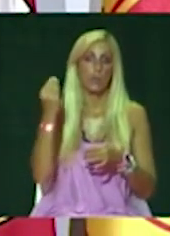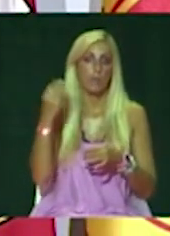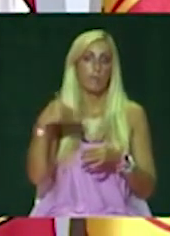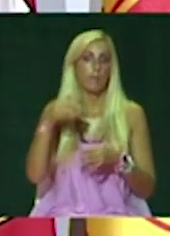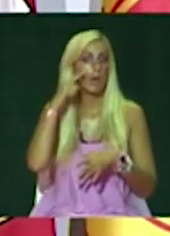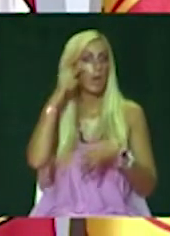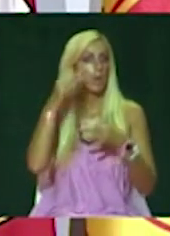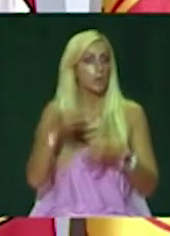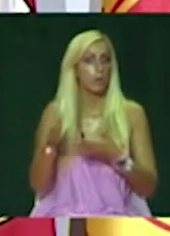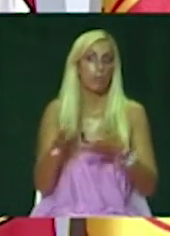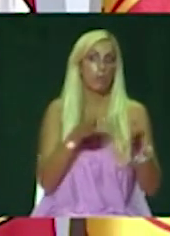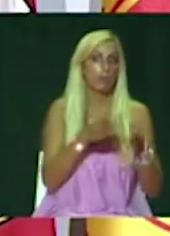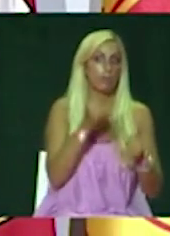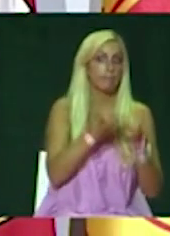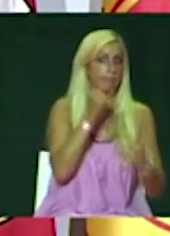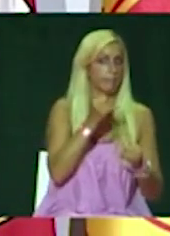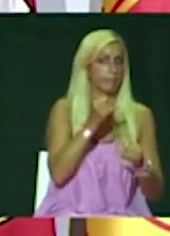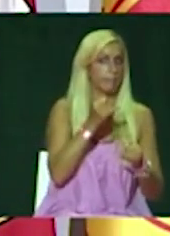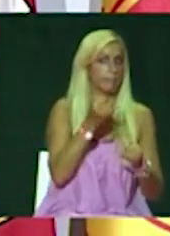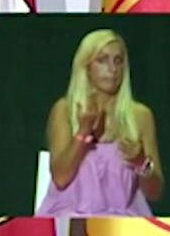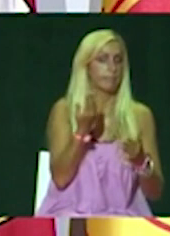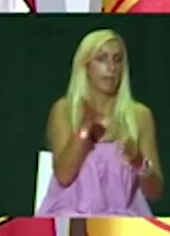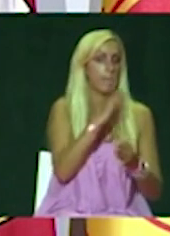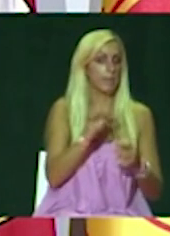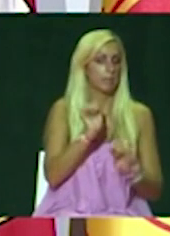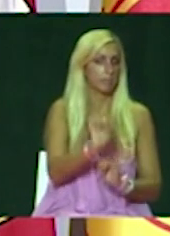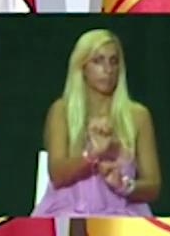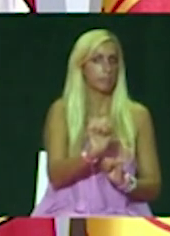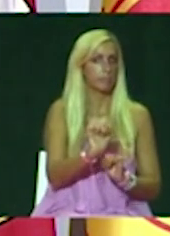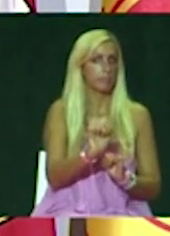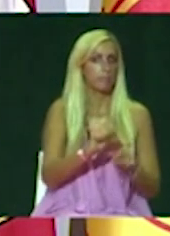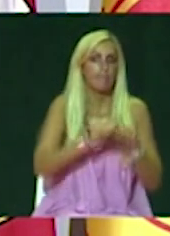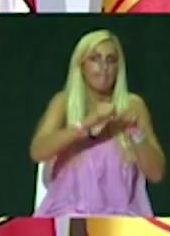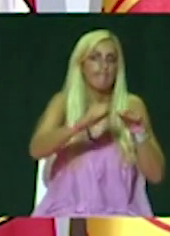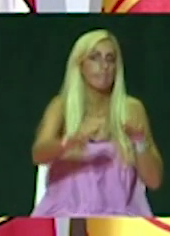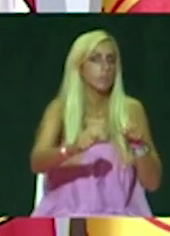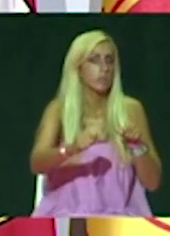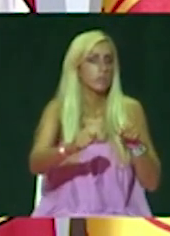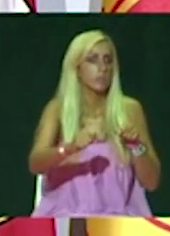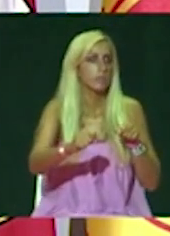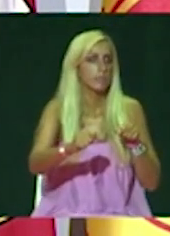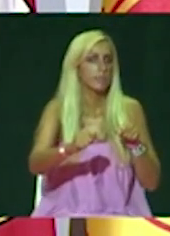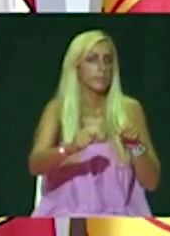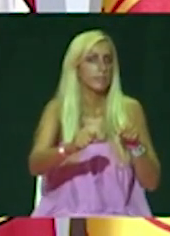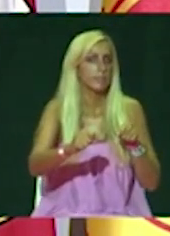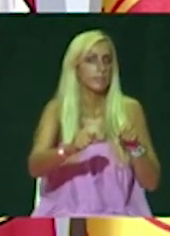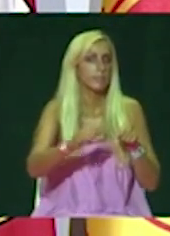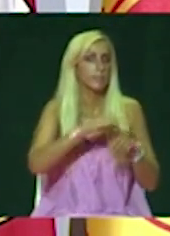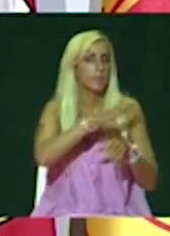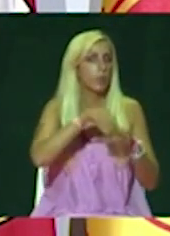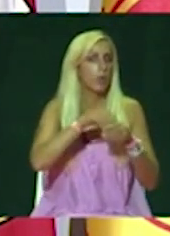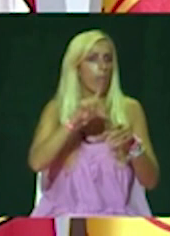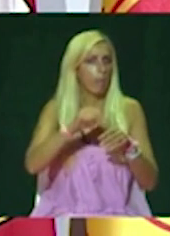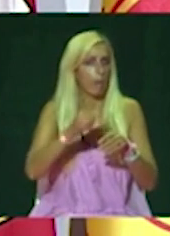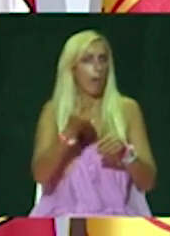vamos assegurar, por um lado, o automatismo da sua aplicação. Vamos alargá-lo não só, vamos alargá-lo para que cubra também